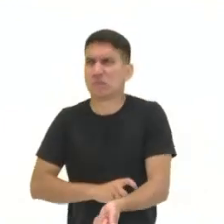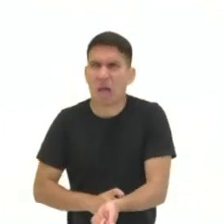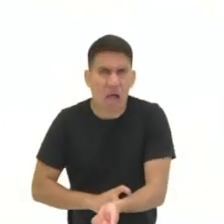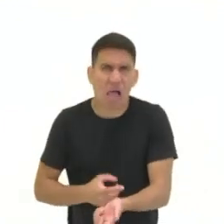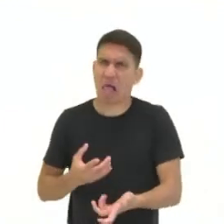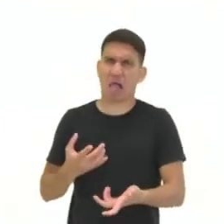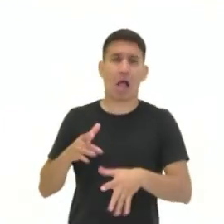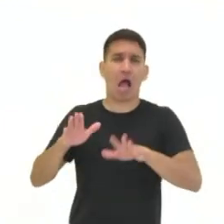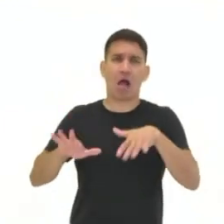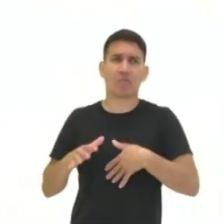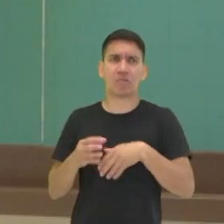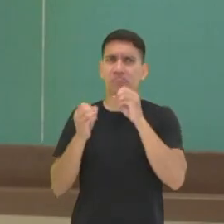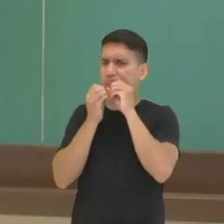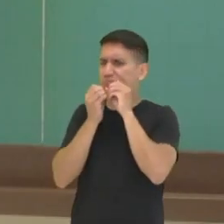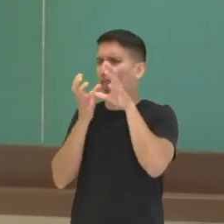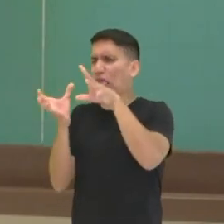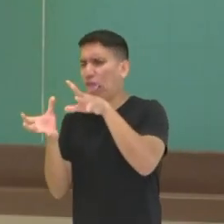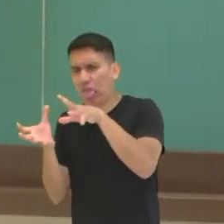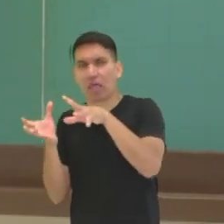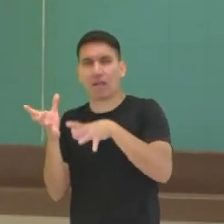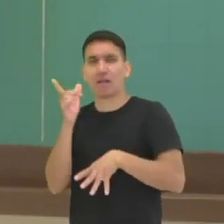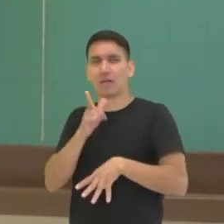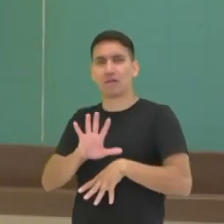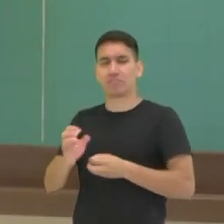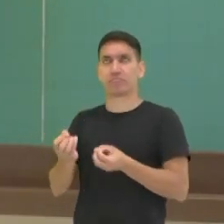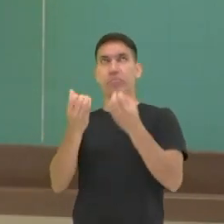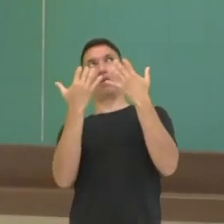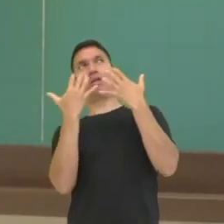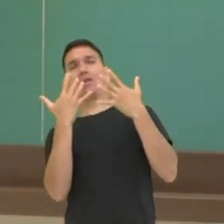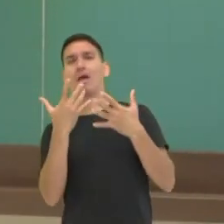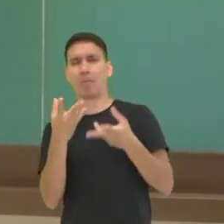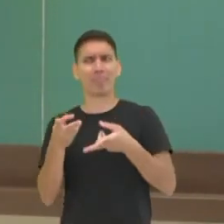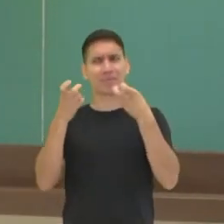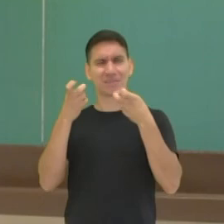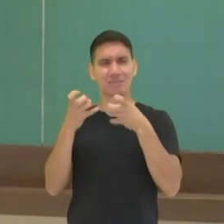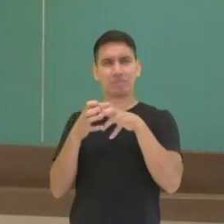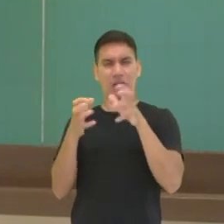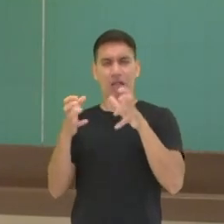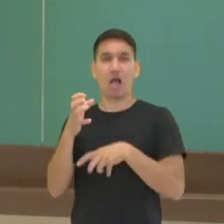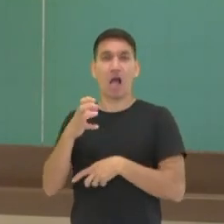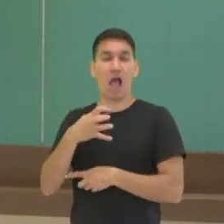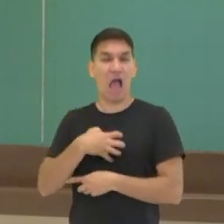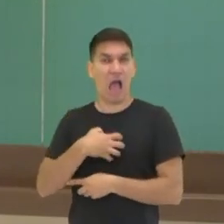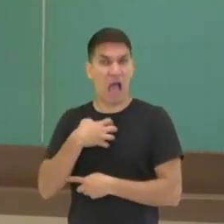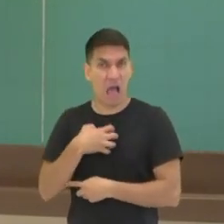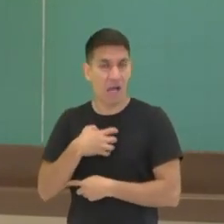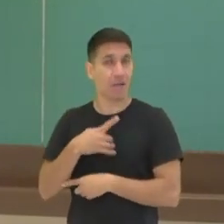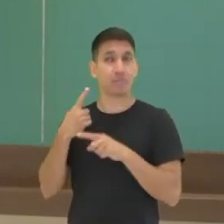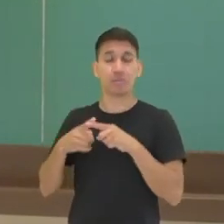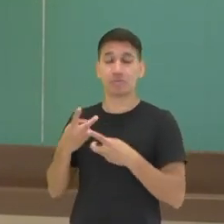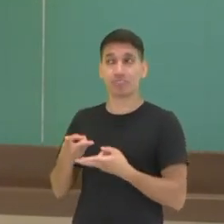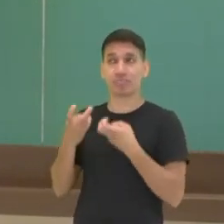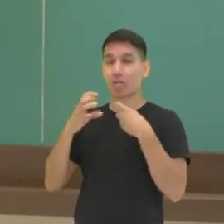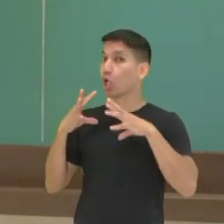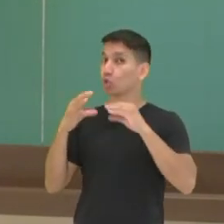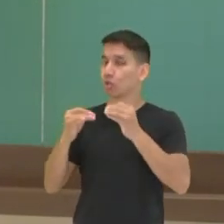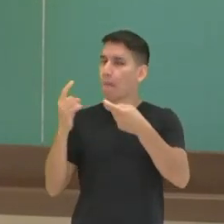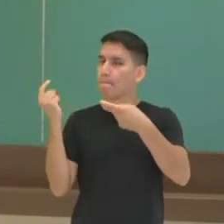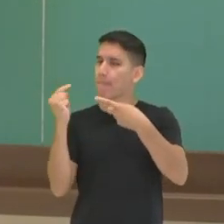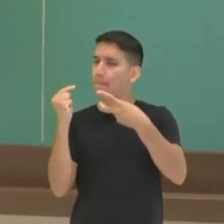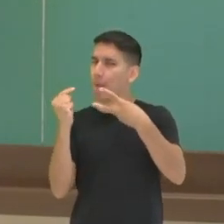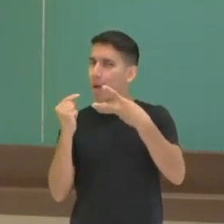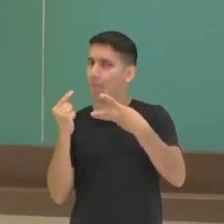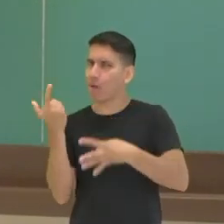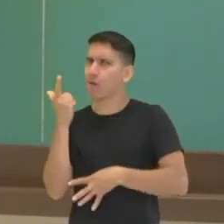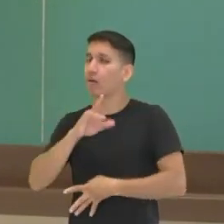da atendente de tanta raiva, a gente percebe a expressão de raiva na boca dele. Então, todas essas expressões faciais, elas contribuem para